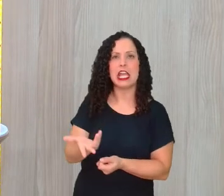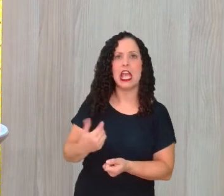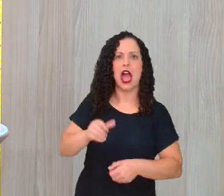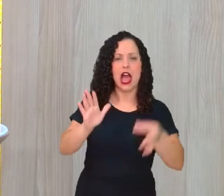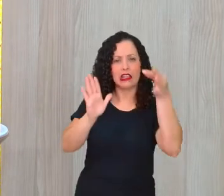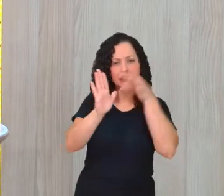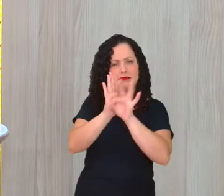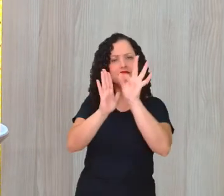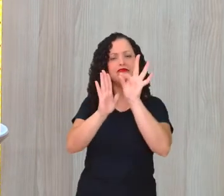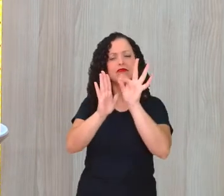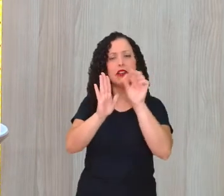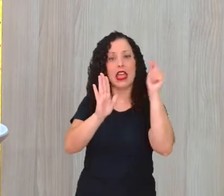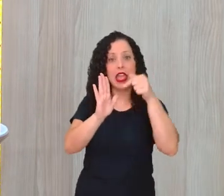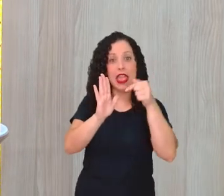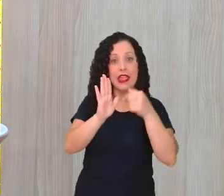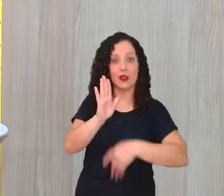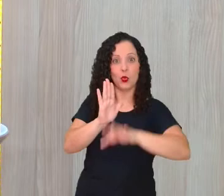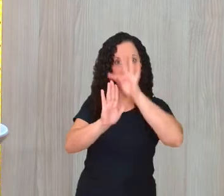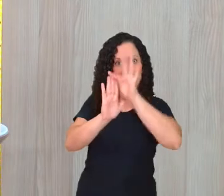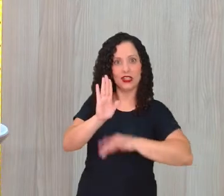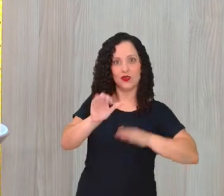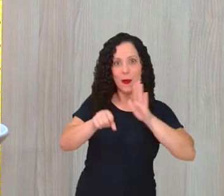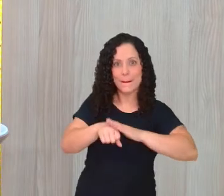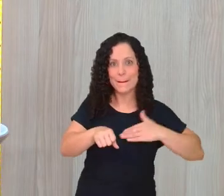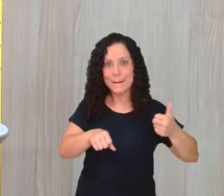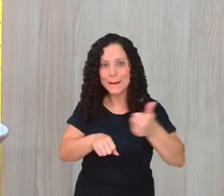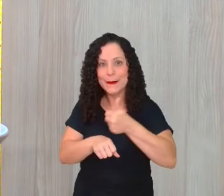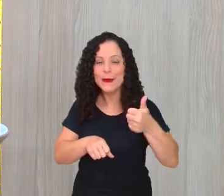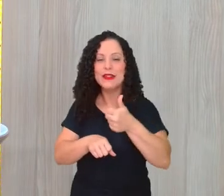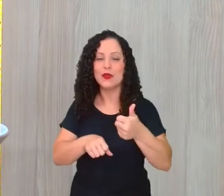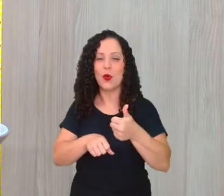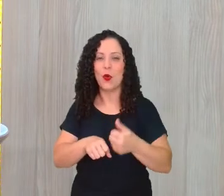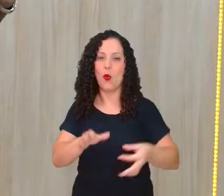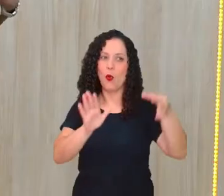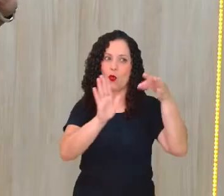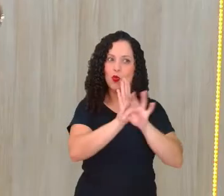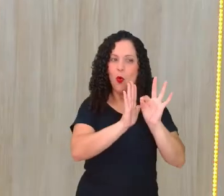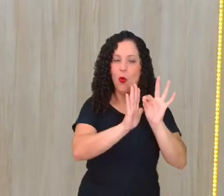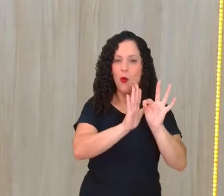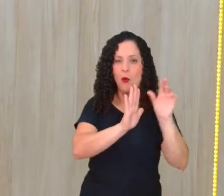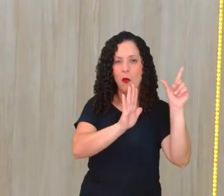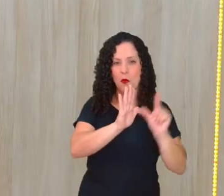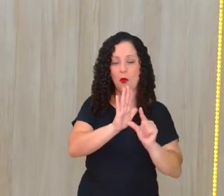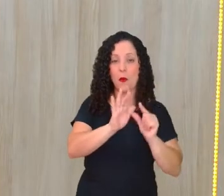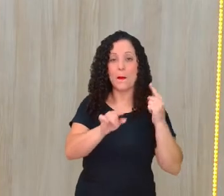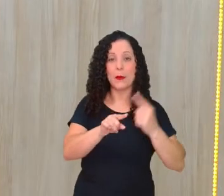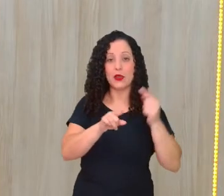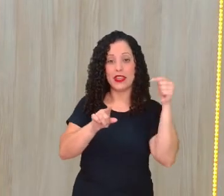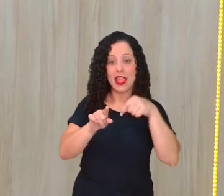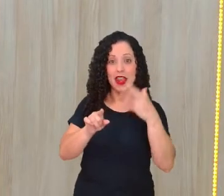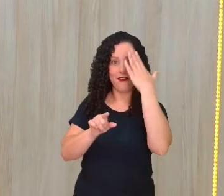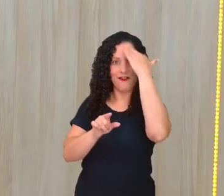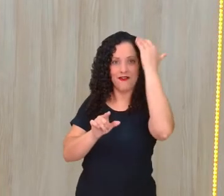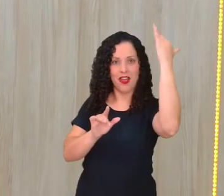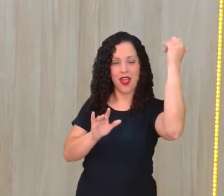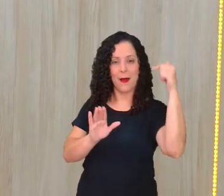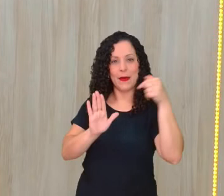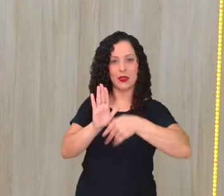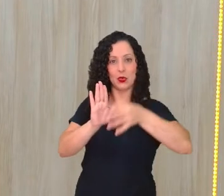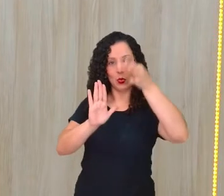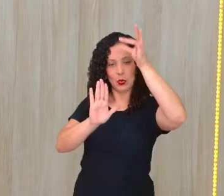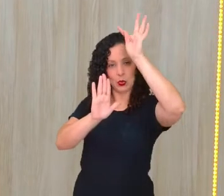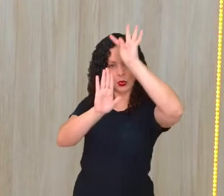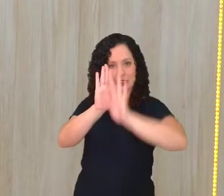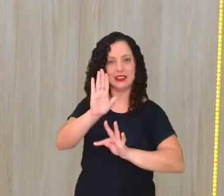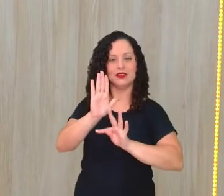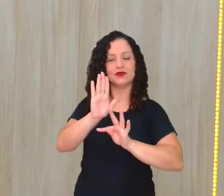quando a gente diz que a obra foi maior do que a criatura, né? Porque a fama da obra se sobressaiu, né? A gente também pode